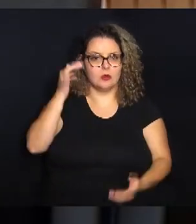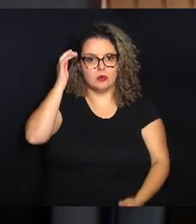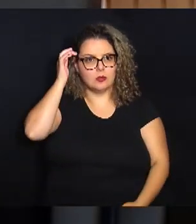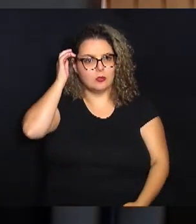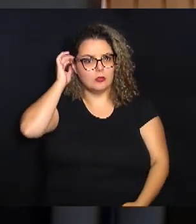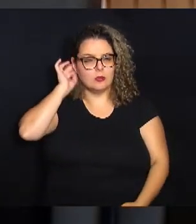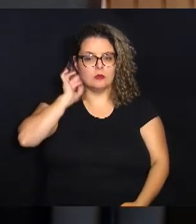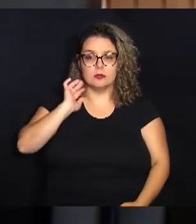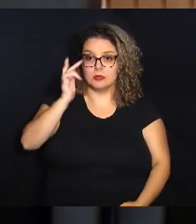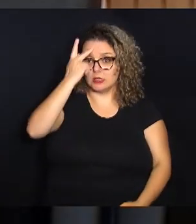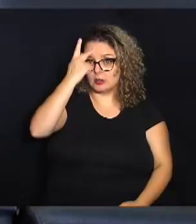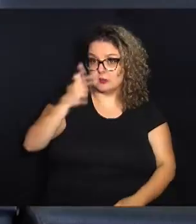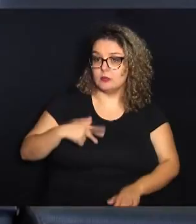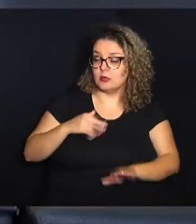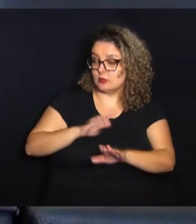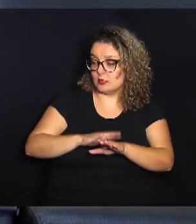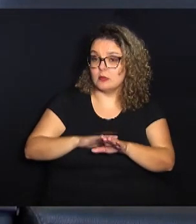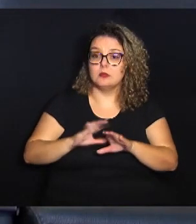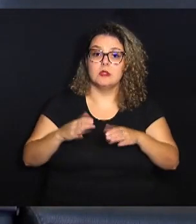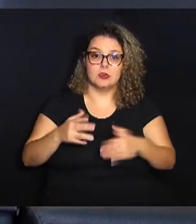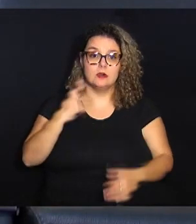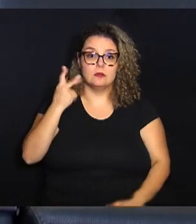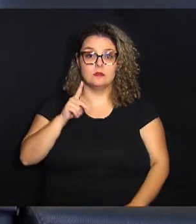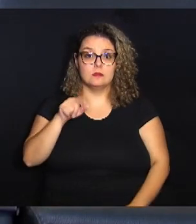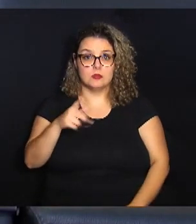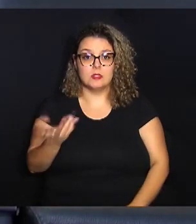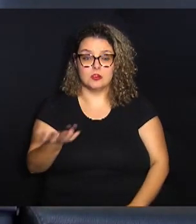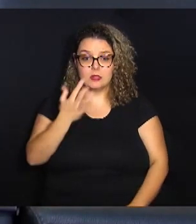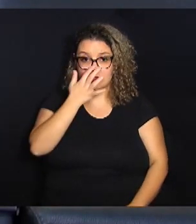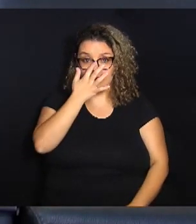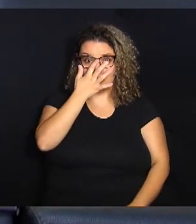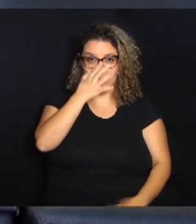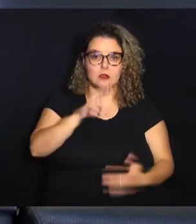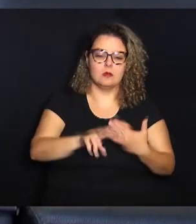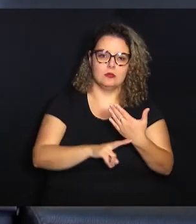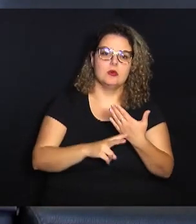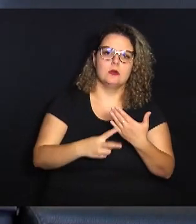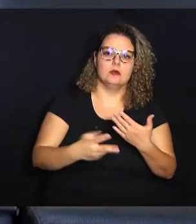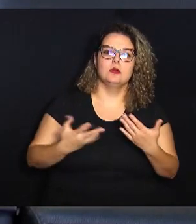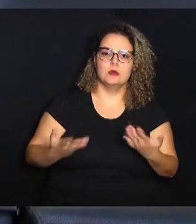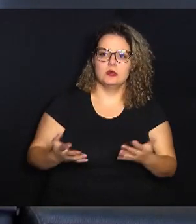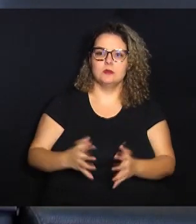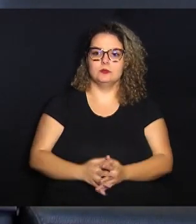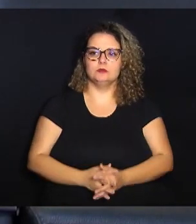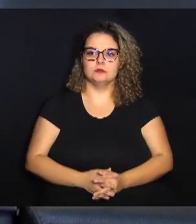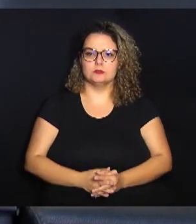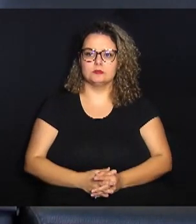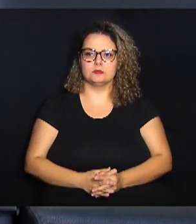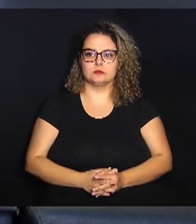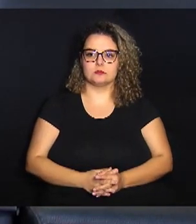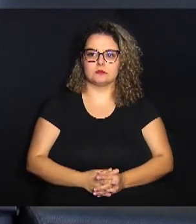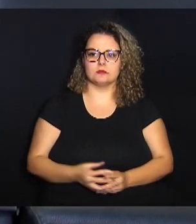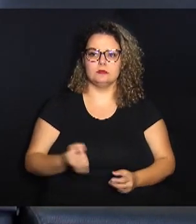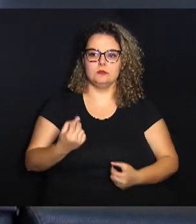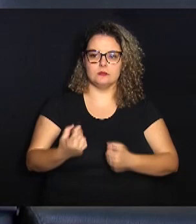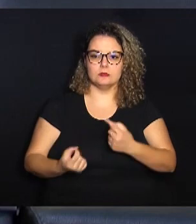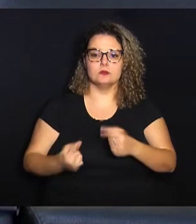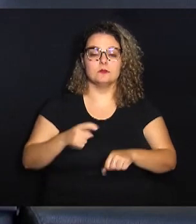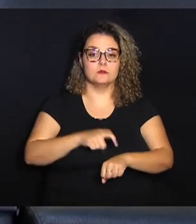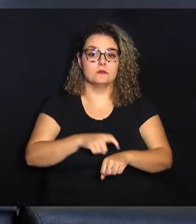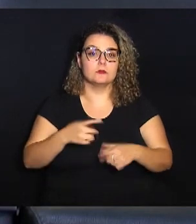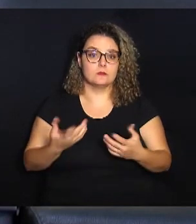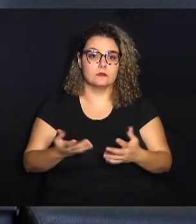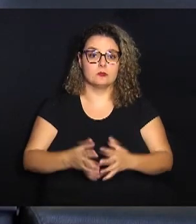própria ação parlamentar, né? Isso se reflete em situações